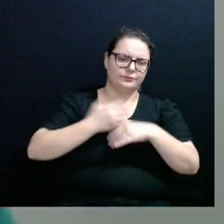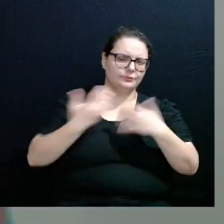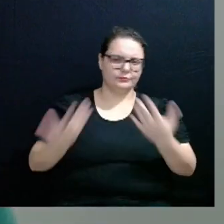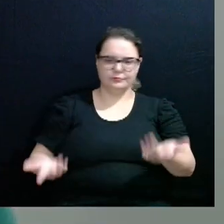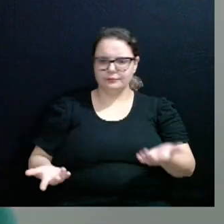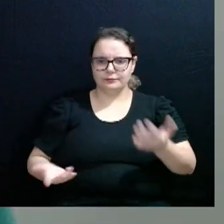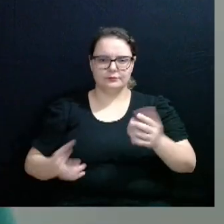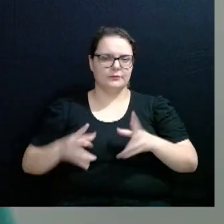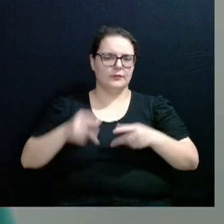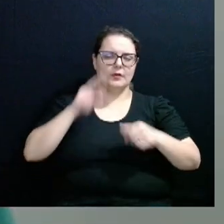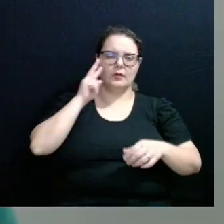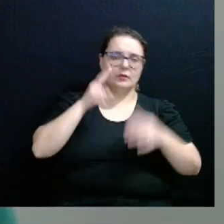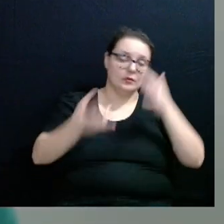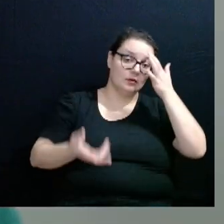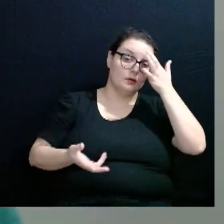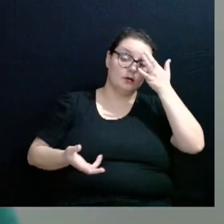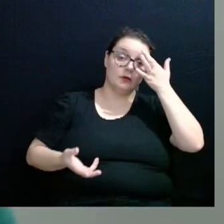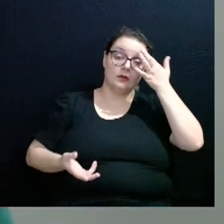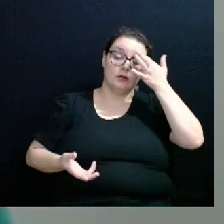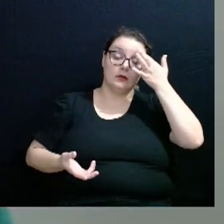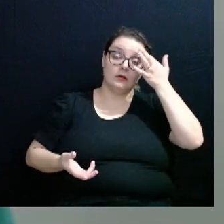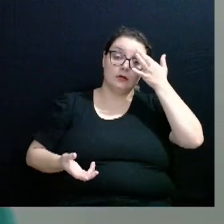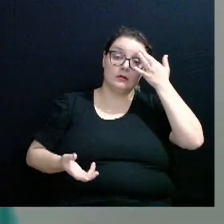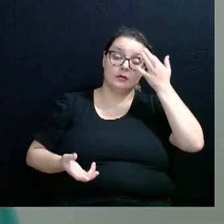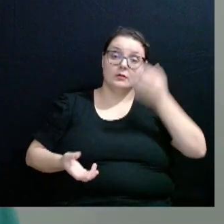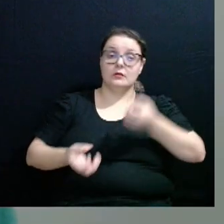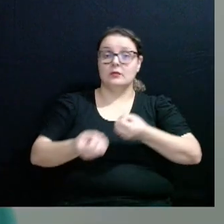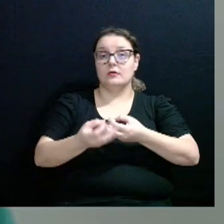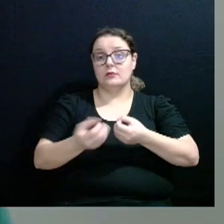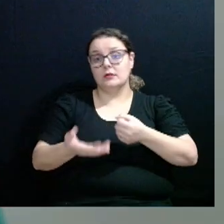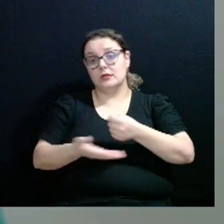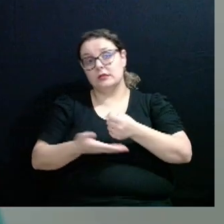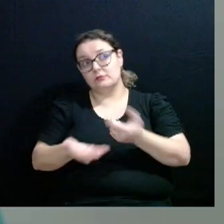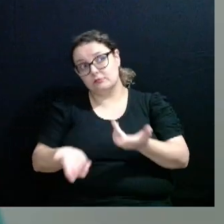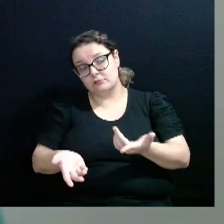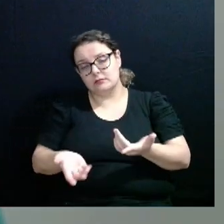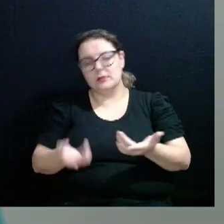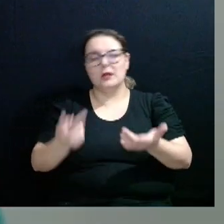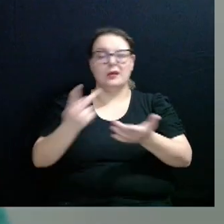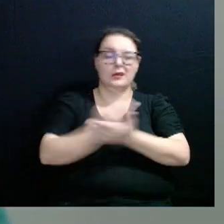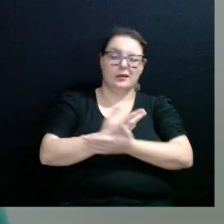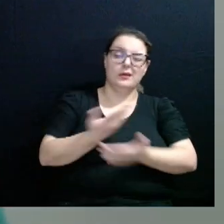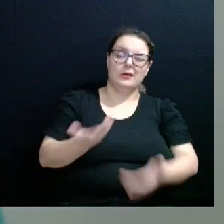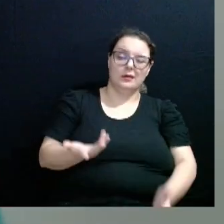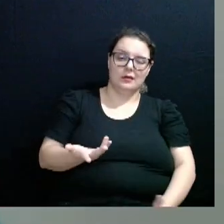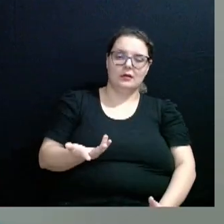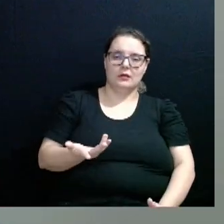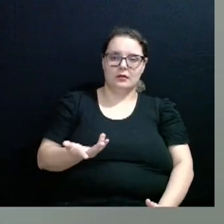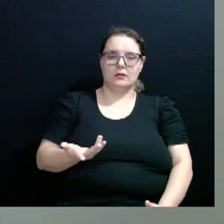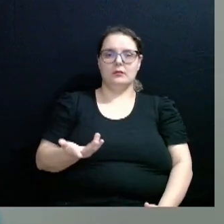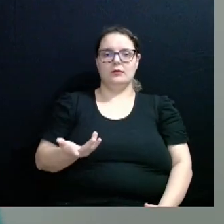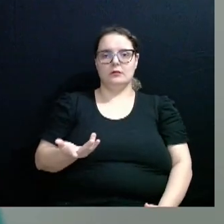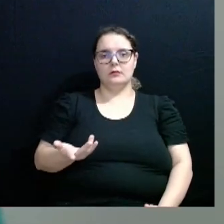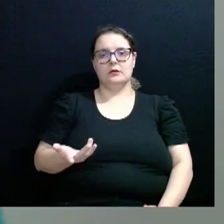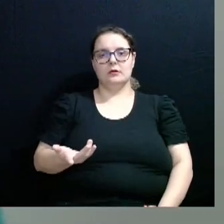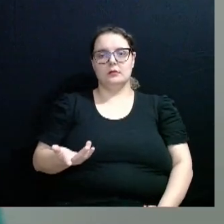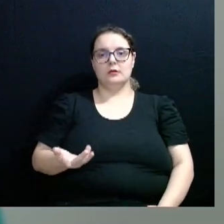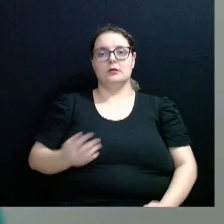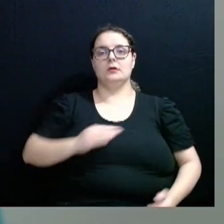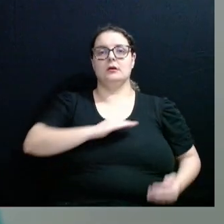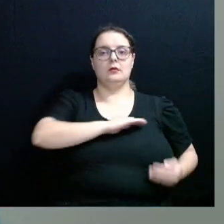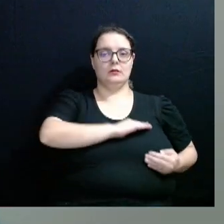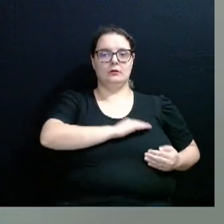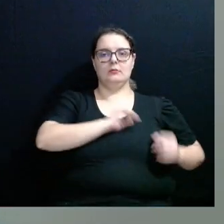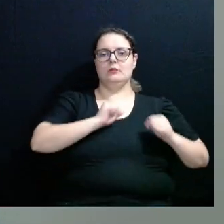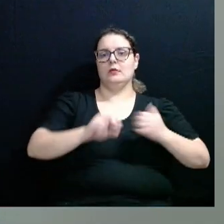vê, informações, no mínimo, eu diria, equivocadas, para não dizer enganosas, de que a mamografia pode causar algum mal.